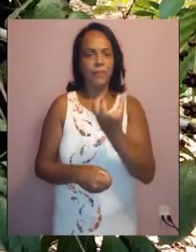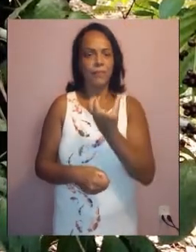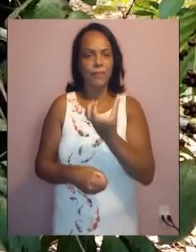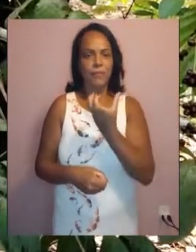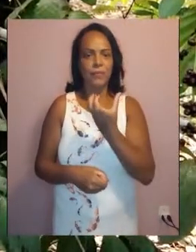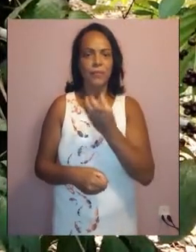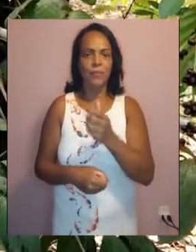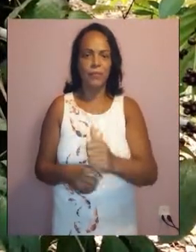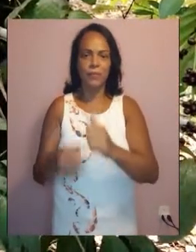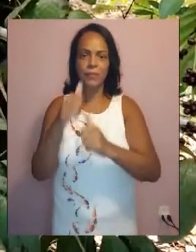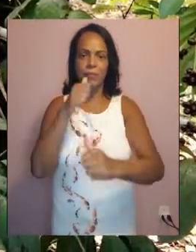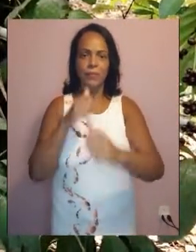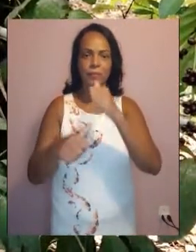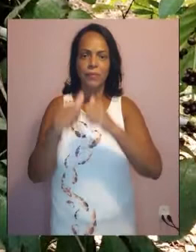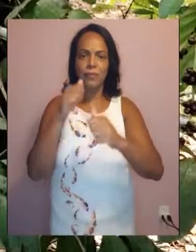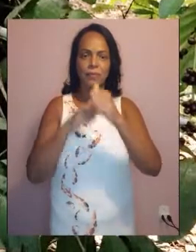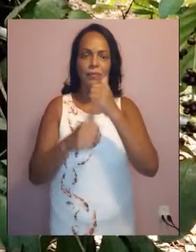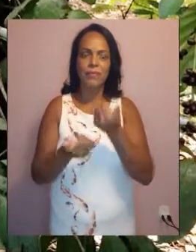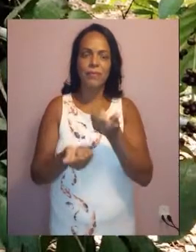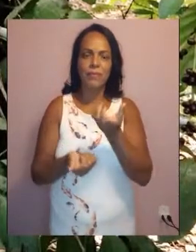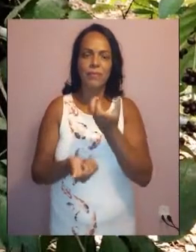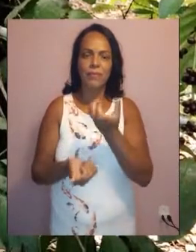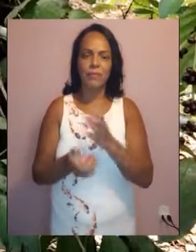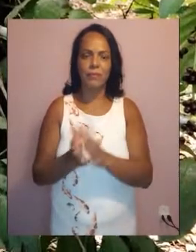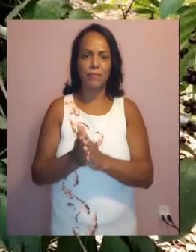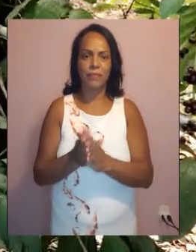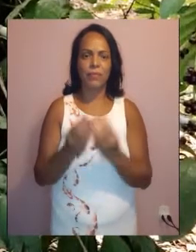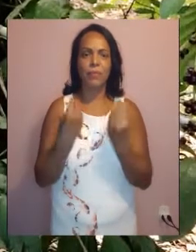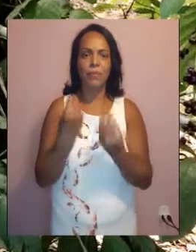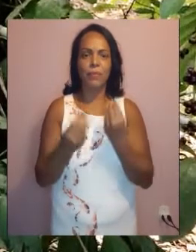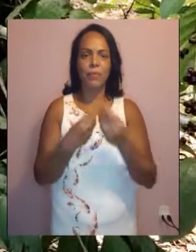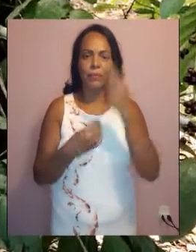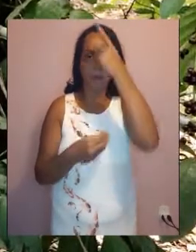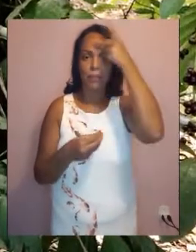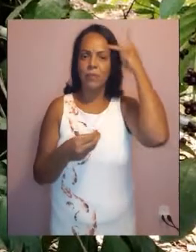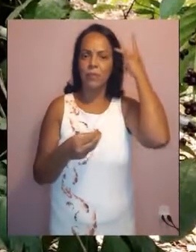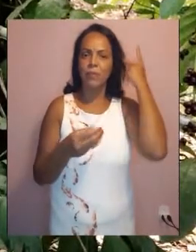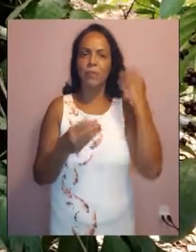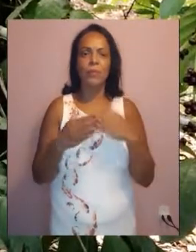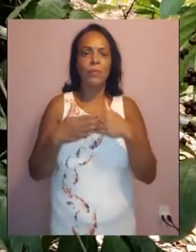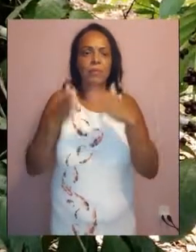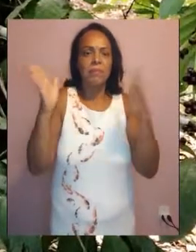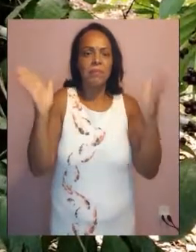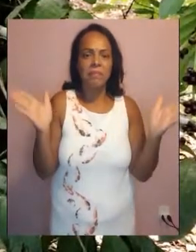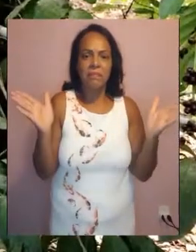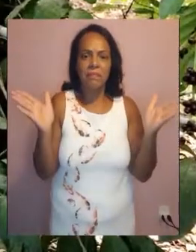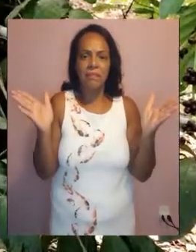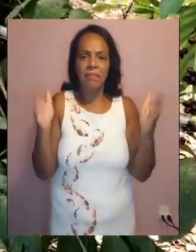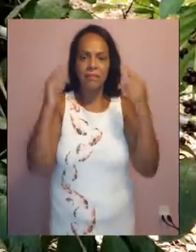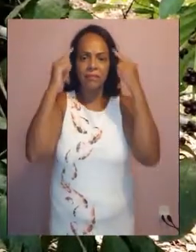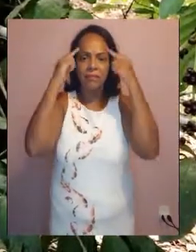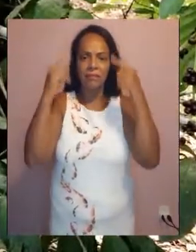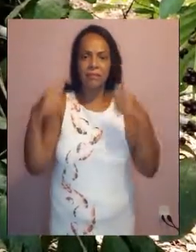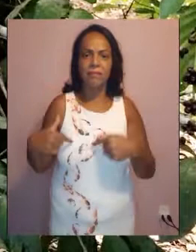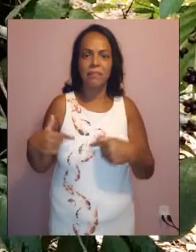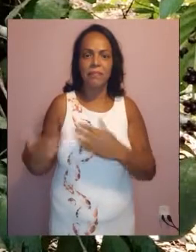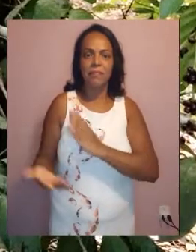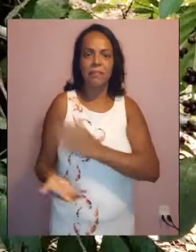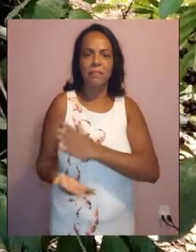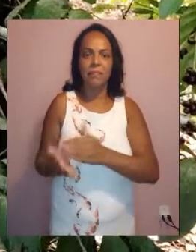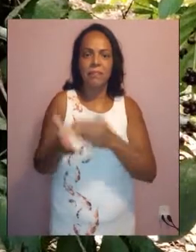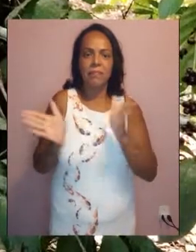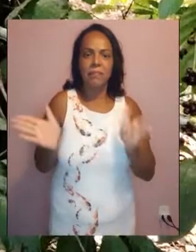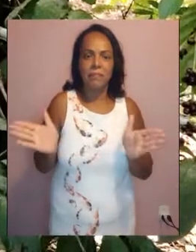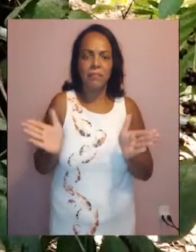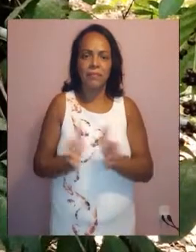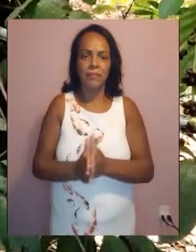essa bebida. Ele, como um livro aberto e contava suas coisas, ele disse que até descontraídamente dentro de si